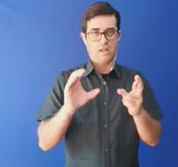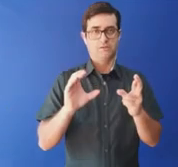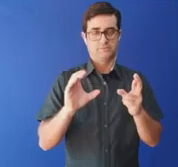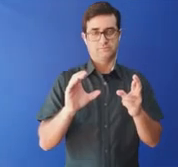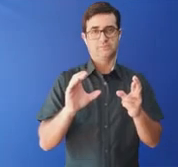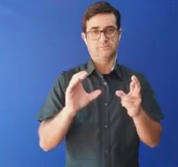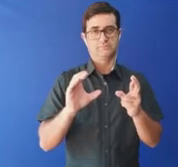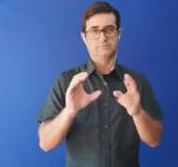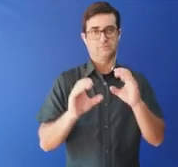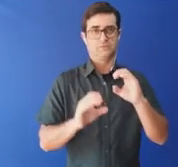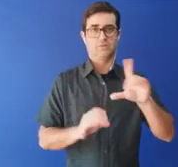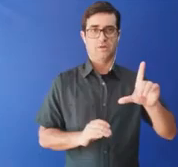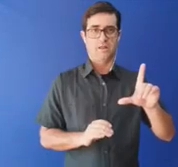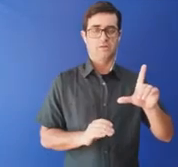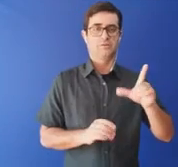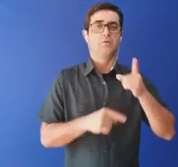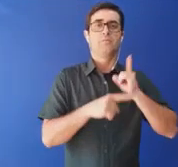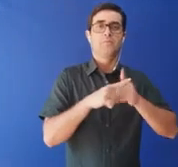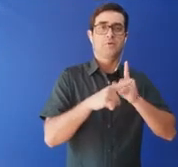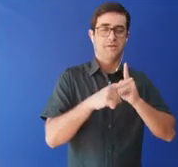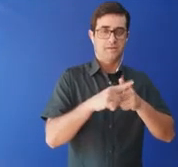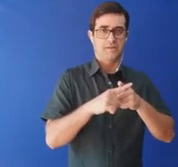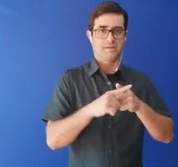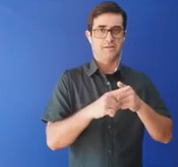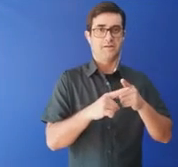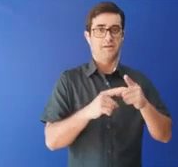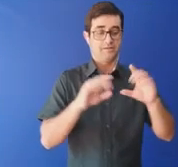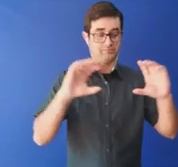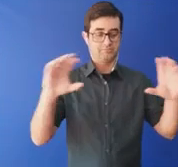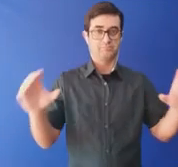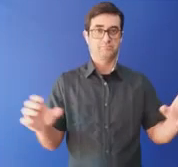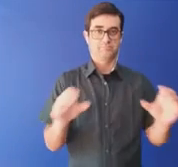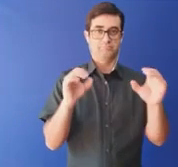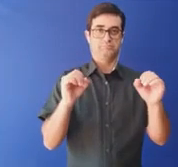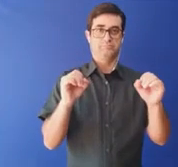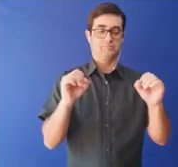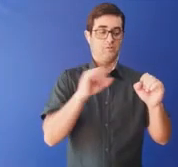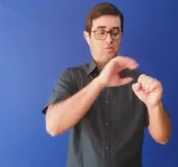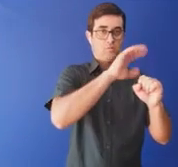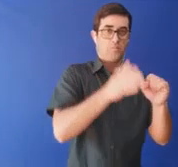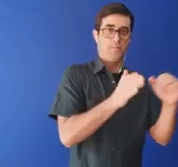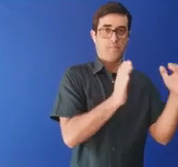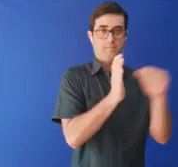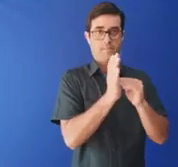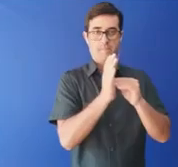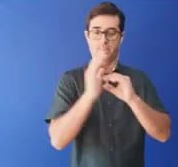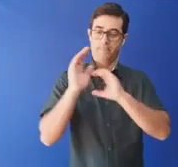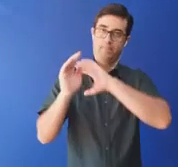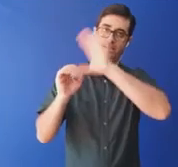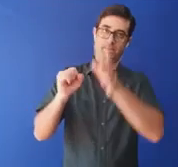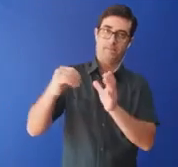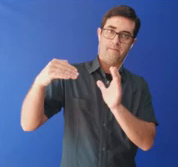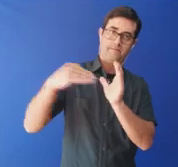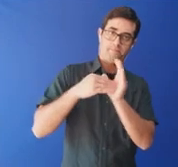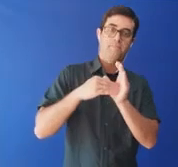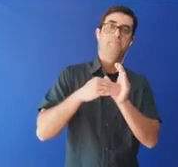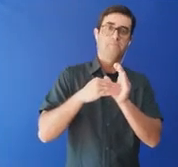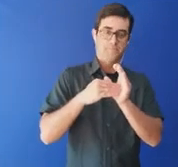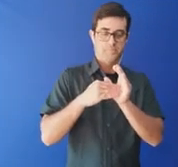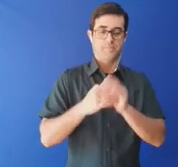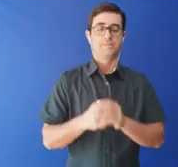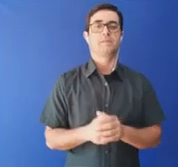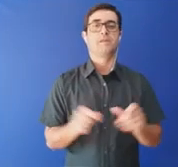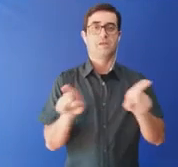raio covalente? Porque os dois átomos de cloro estavam ligados por uma ligação covalente. A mesma coisa eu vou fazer com o átomo de hidrogênio. Eu